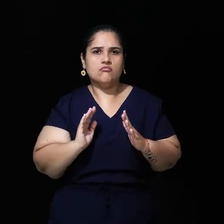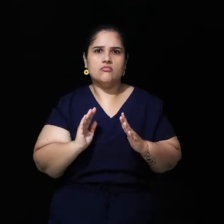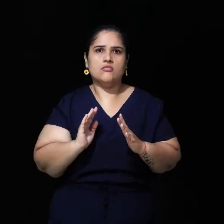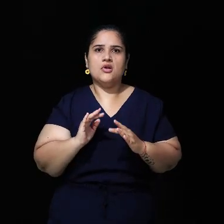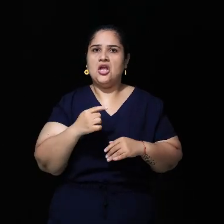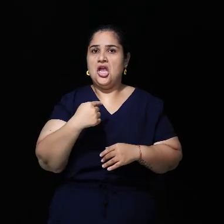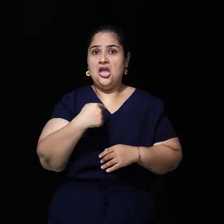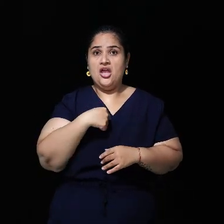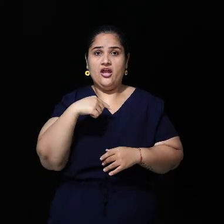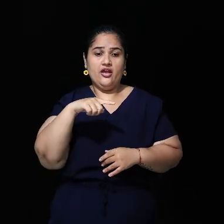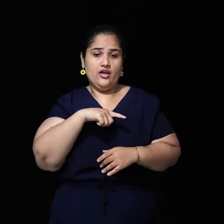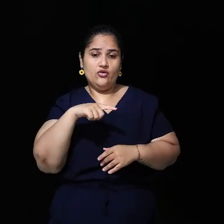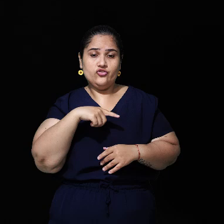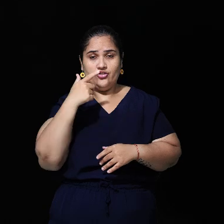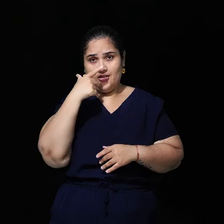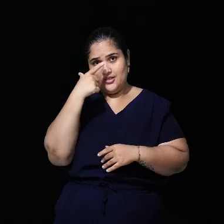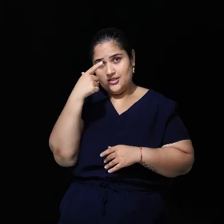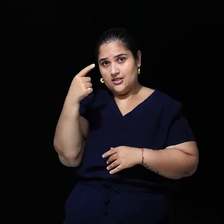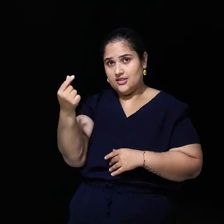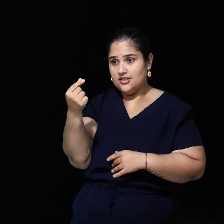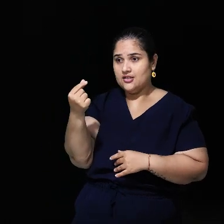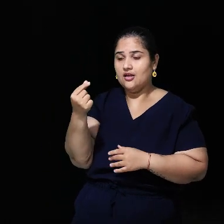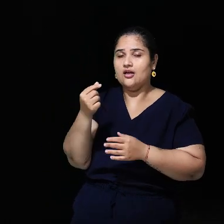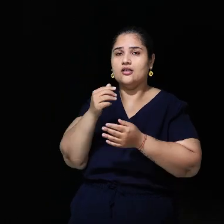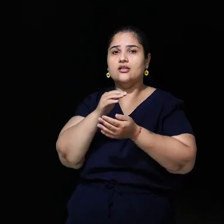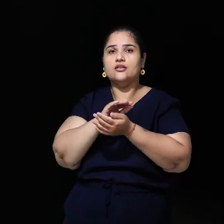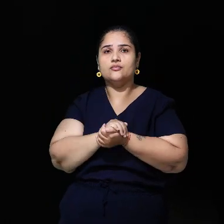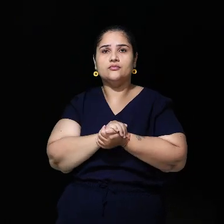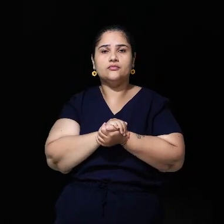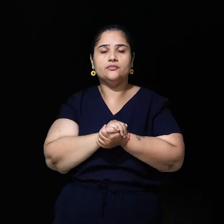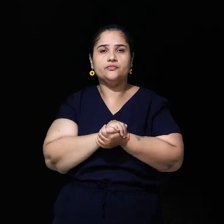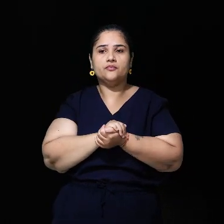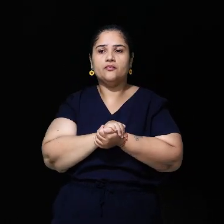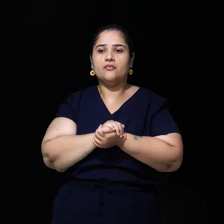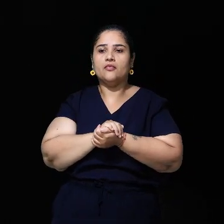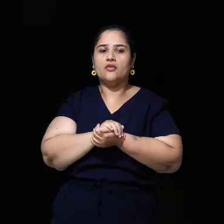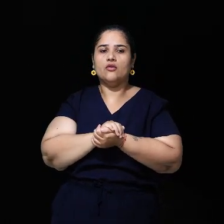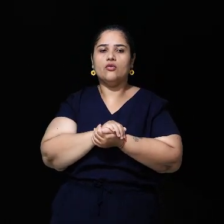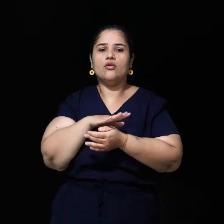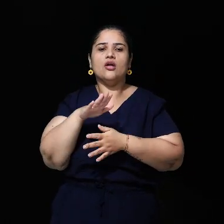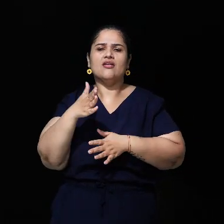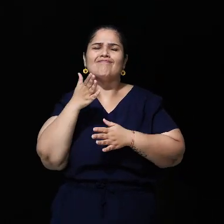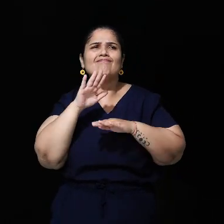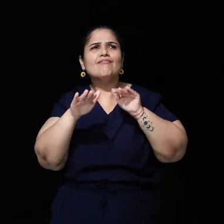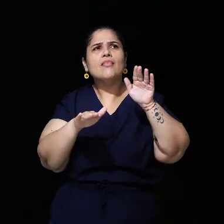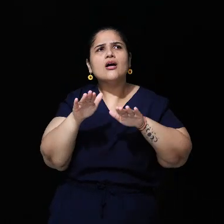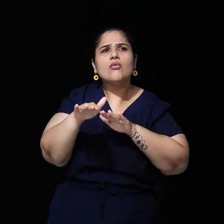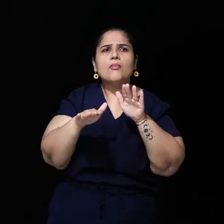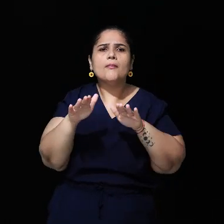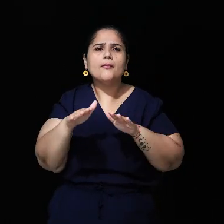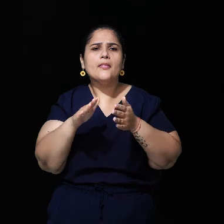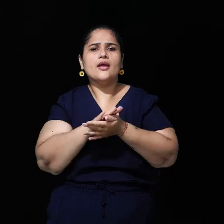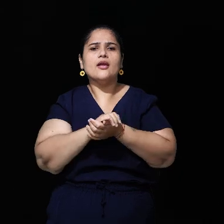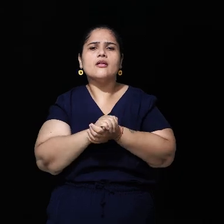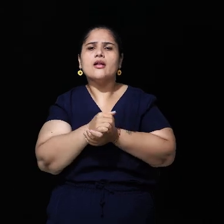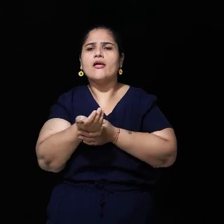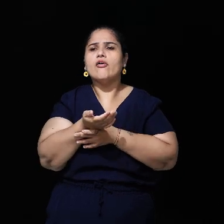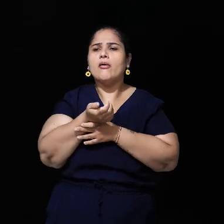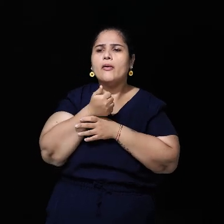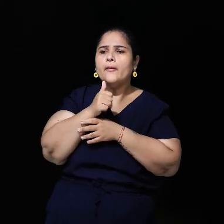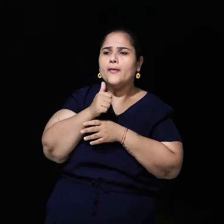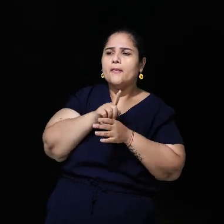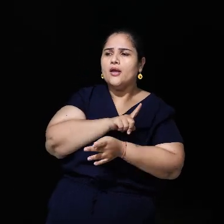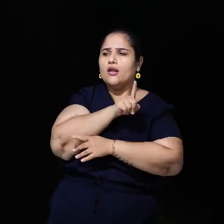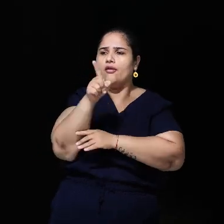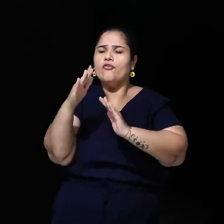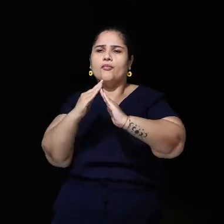Eu tinha saído do enfermo, mas meia-noite, né? Tava com problema no coração, fui para casa. No momento, na quinta-feira, ele veio